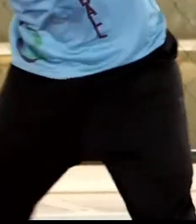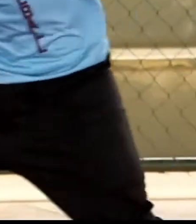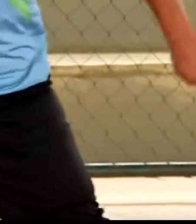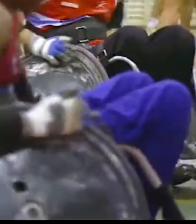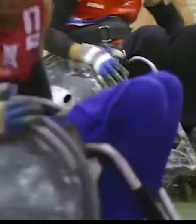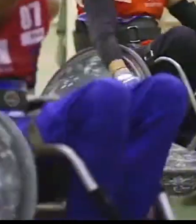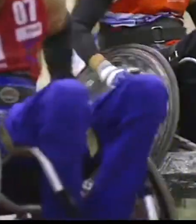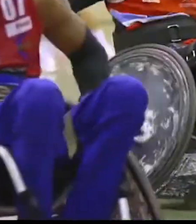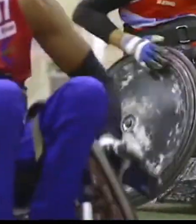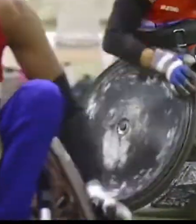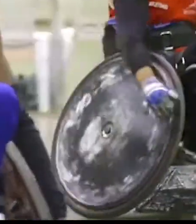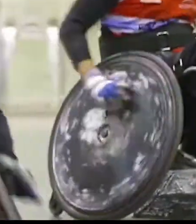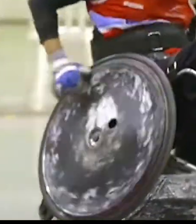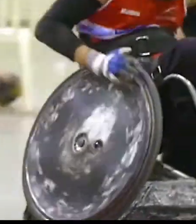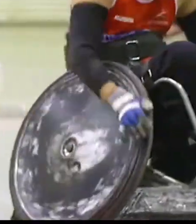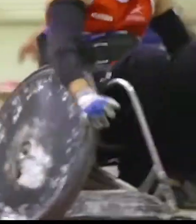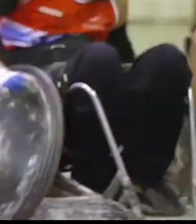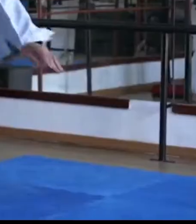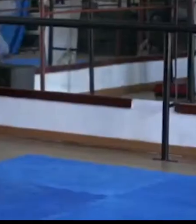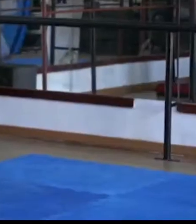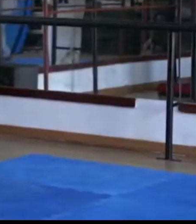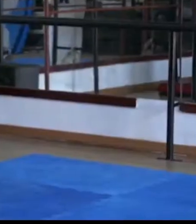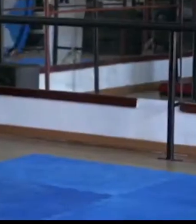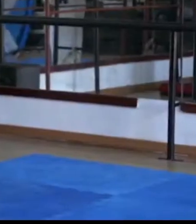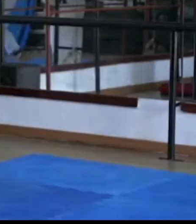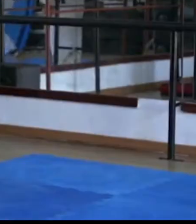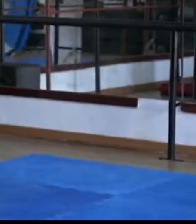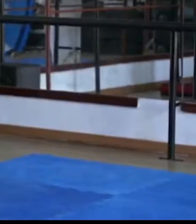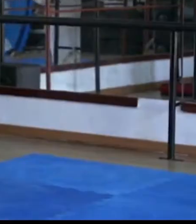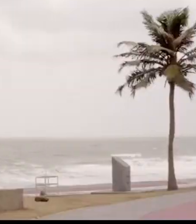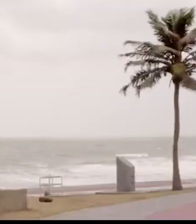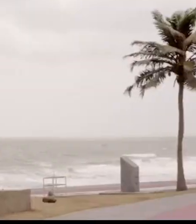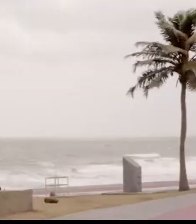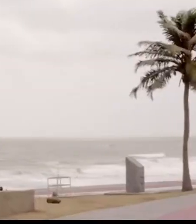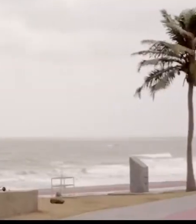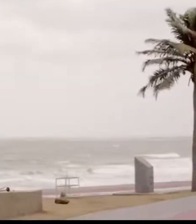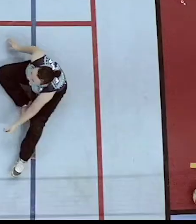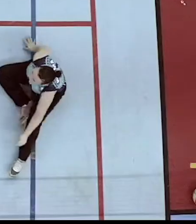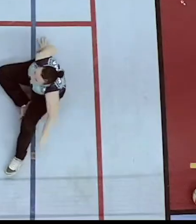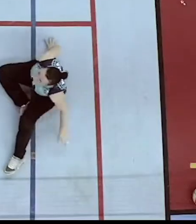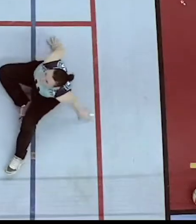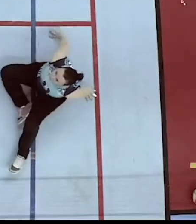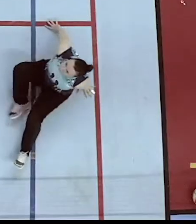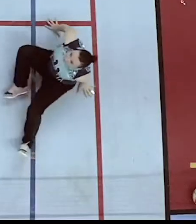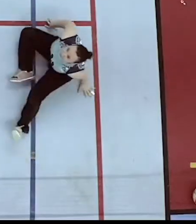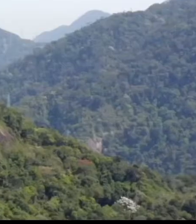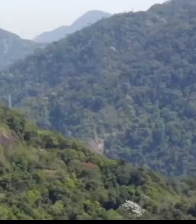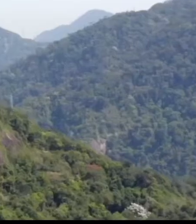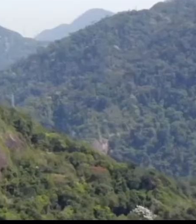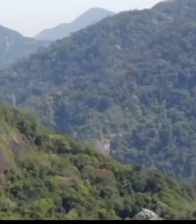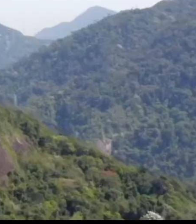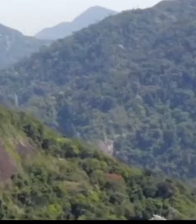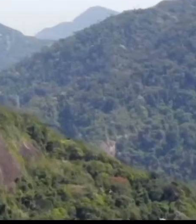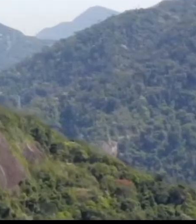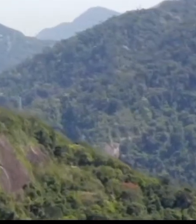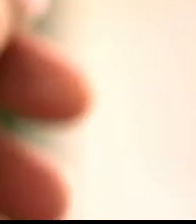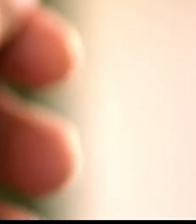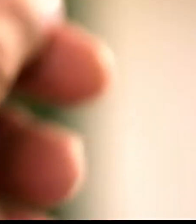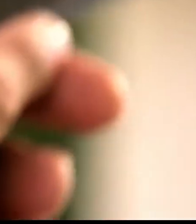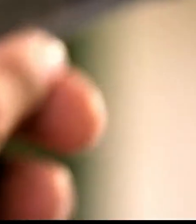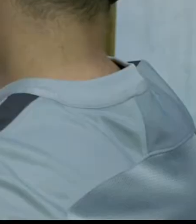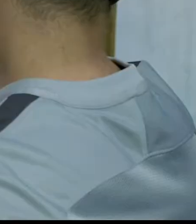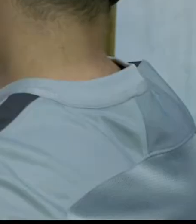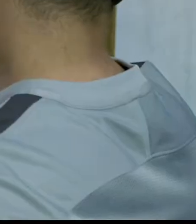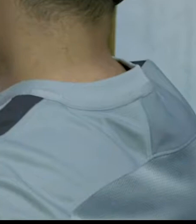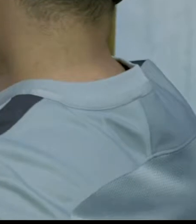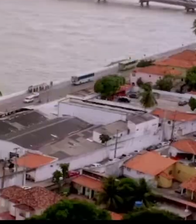jogando goalball. Pessoas de cadeira de rodas jogando rugby. Dois homens de kimono lutando. Cristo Redentor.